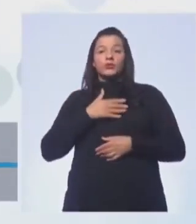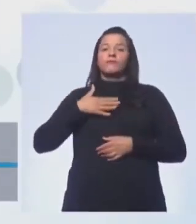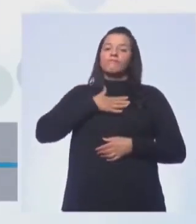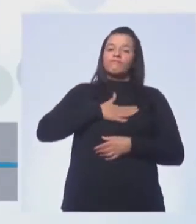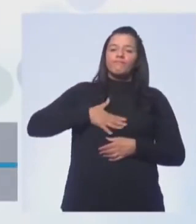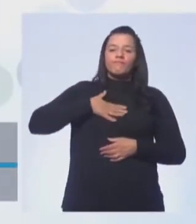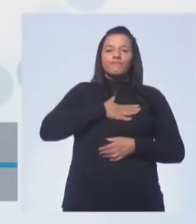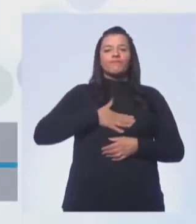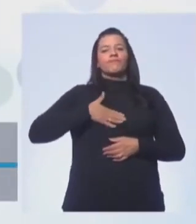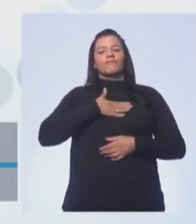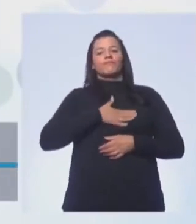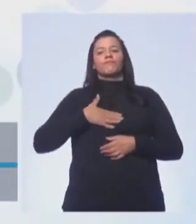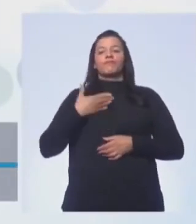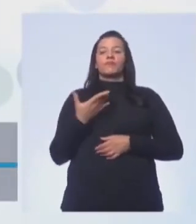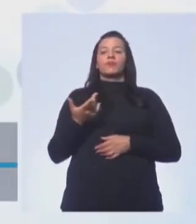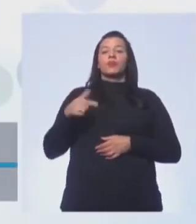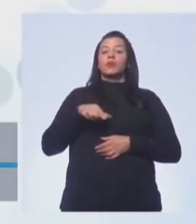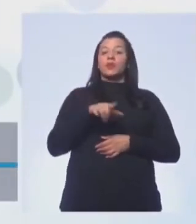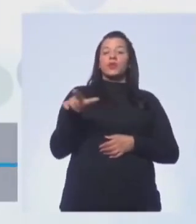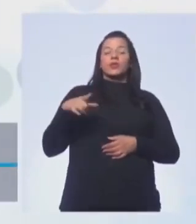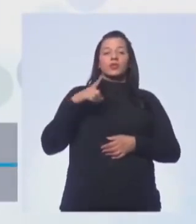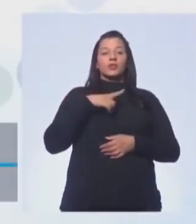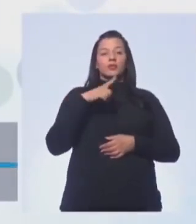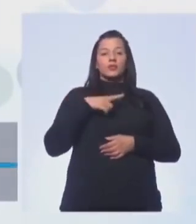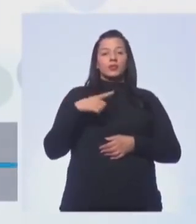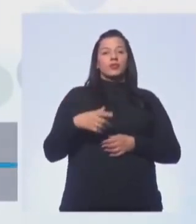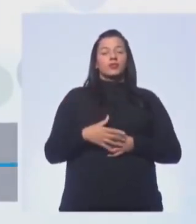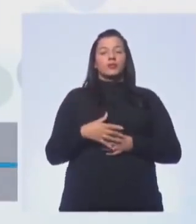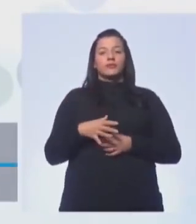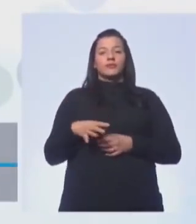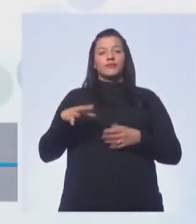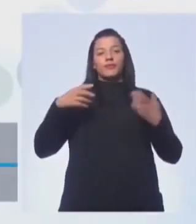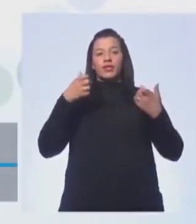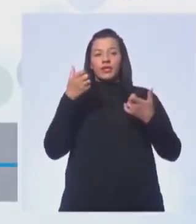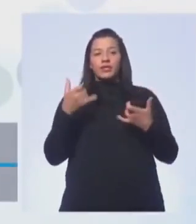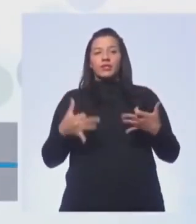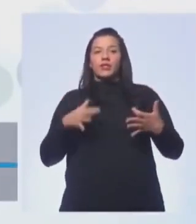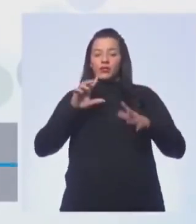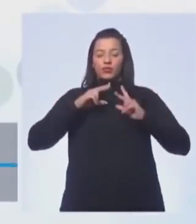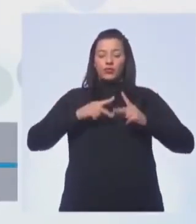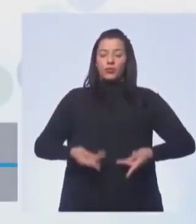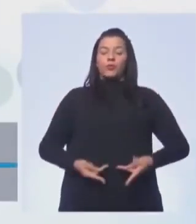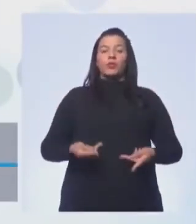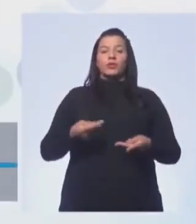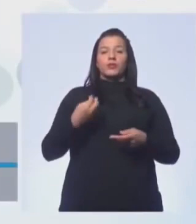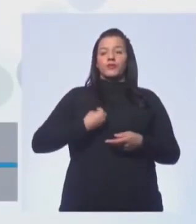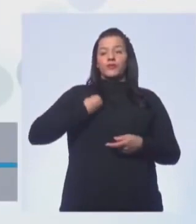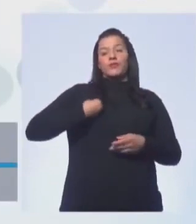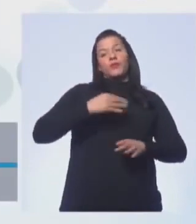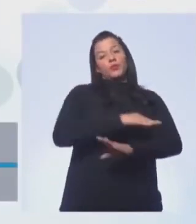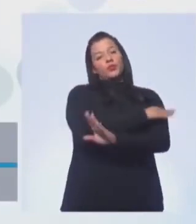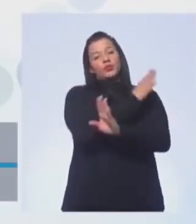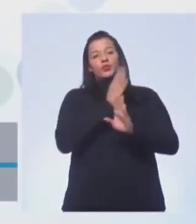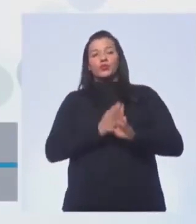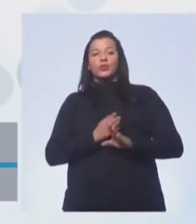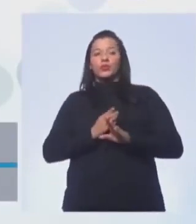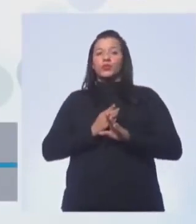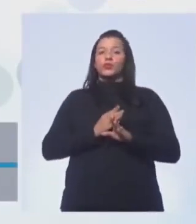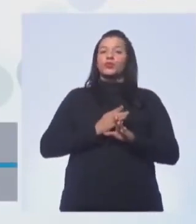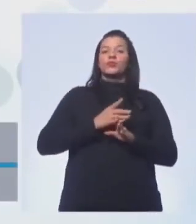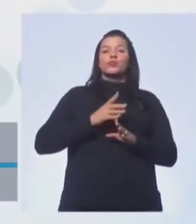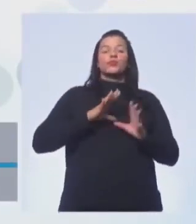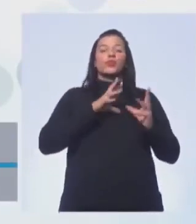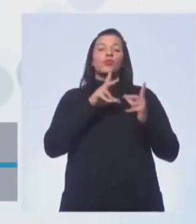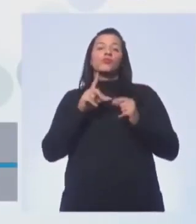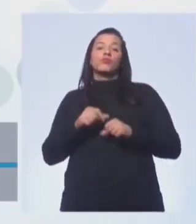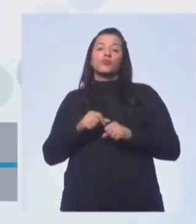prazer. Como diz Antônio Cândido, o mestre Antônio Cândido, ele dizia o seguinte: o ser humano não pode viver o dia inteiro sem fazer parte do mundo fabulado.